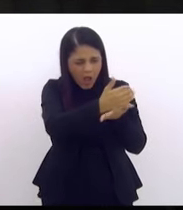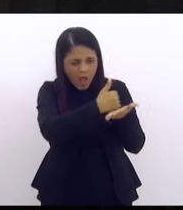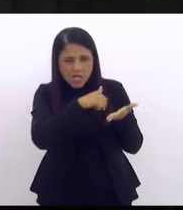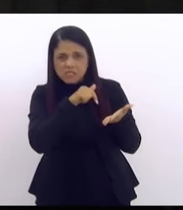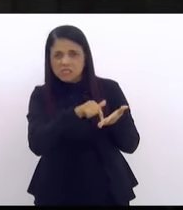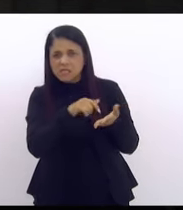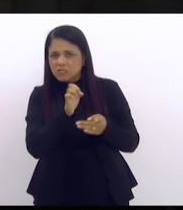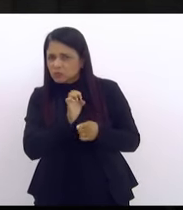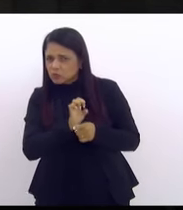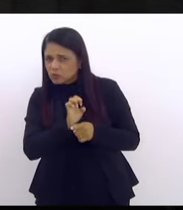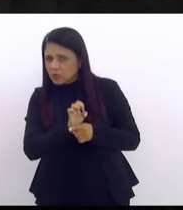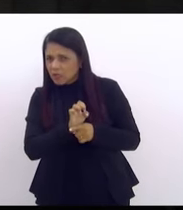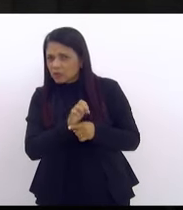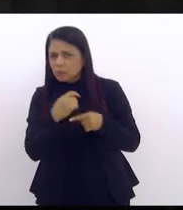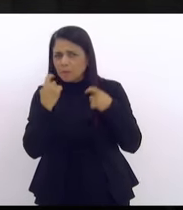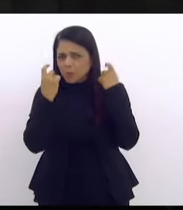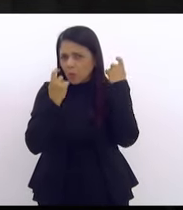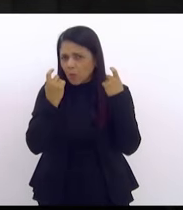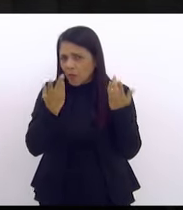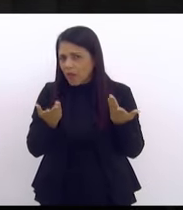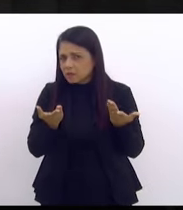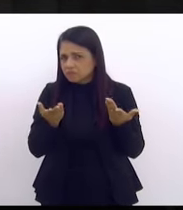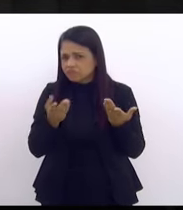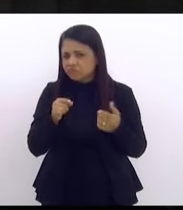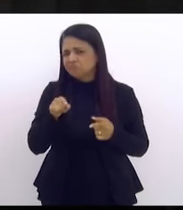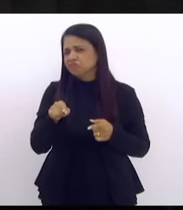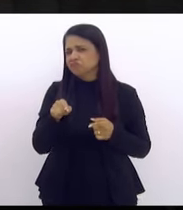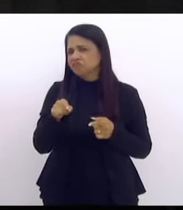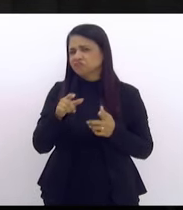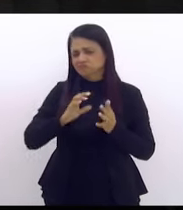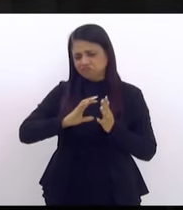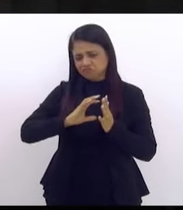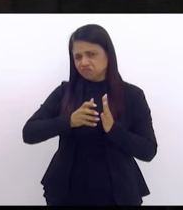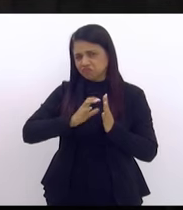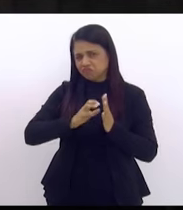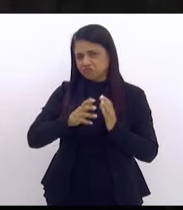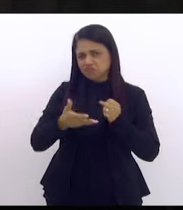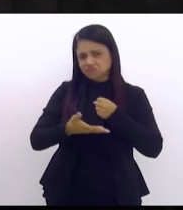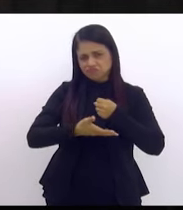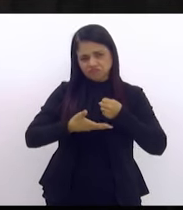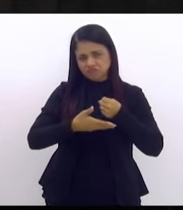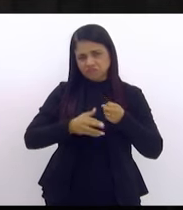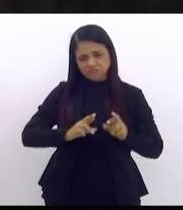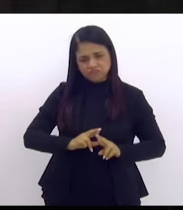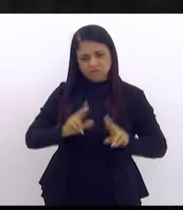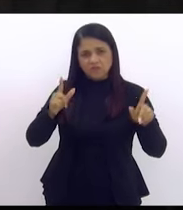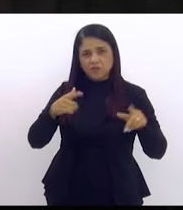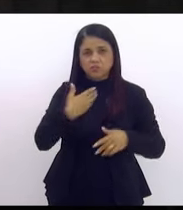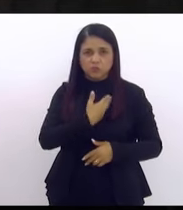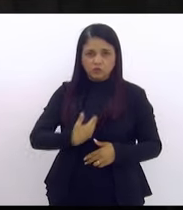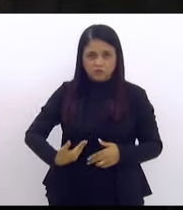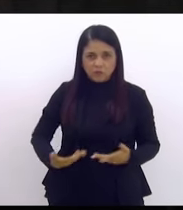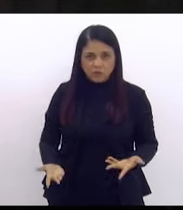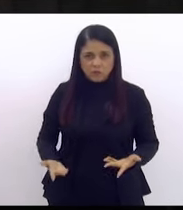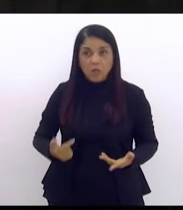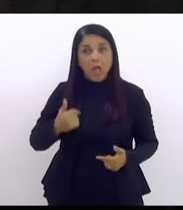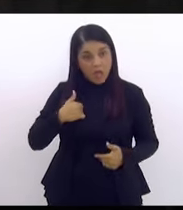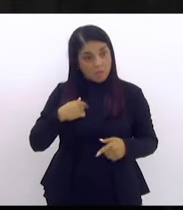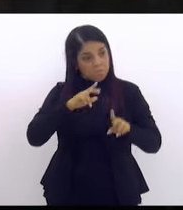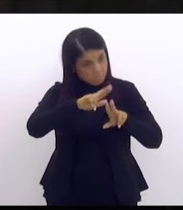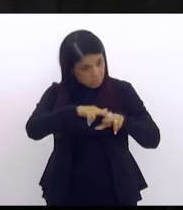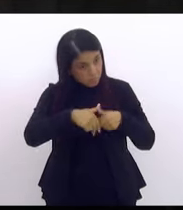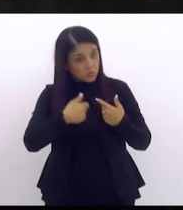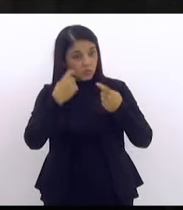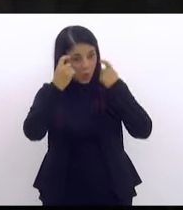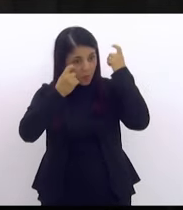Estado, já que o senhor não é da base do governo. Por isso é que eu estou mesmo. Estou